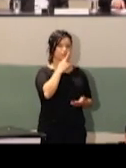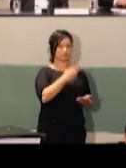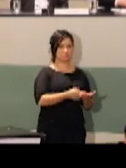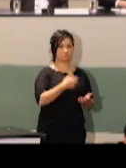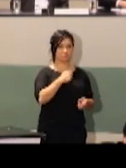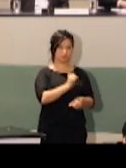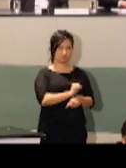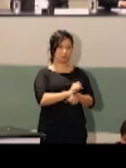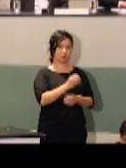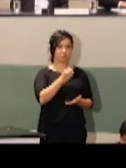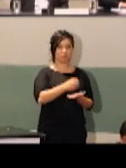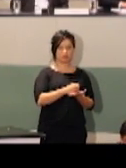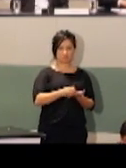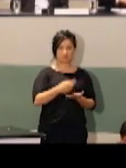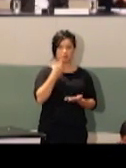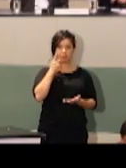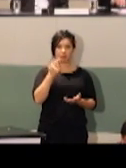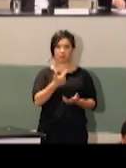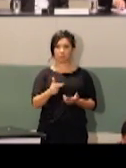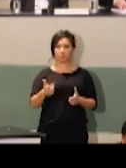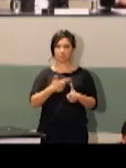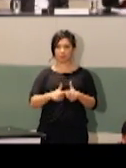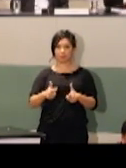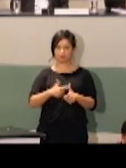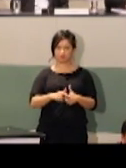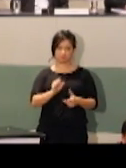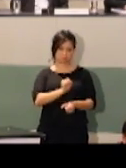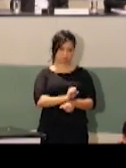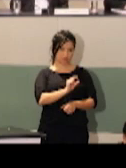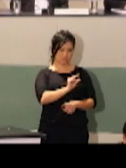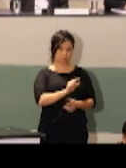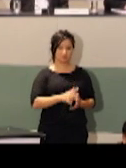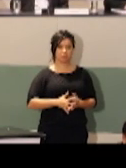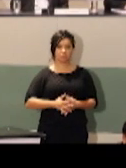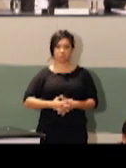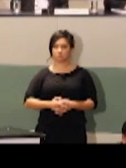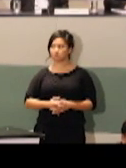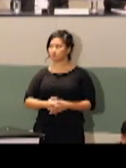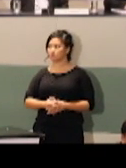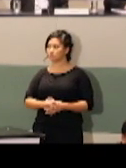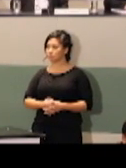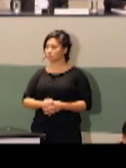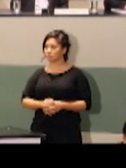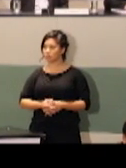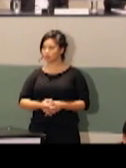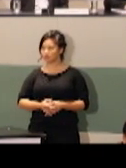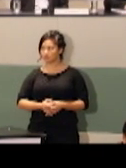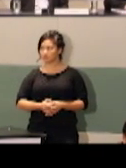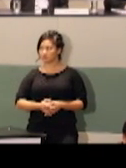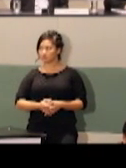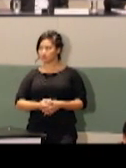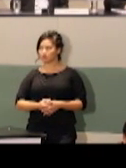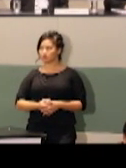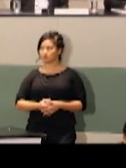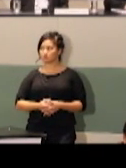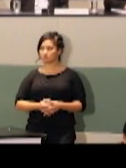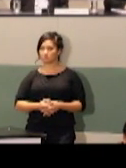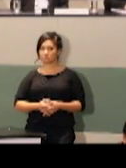tenha nenhum problema técnico aqui. Apenas alguns segundos da sua atenção.